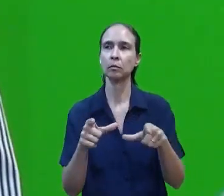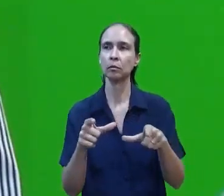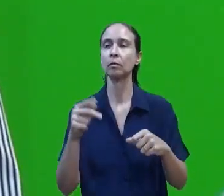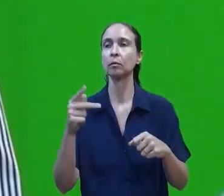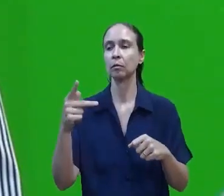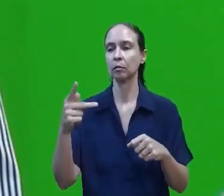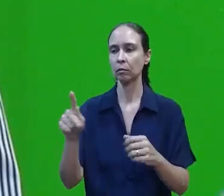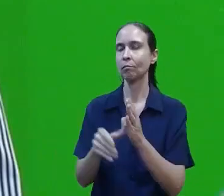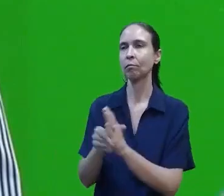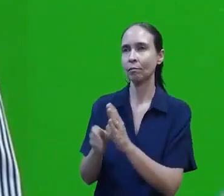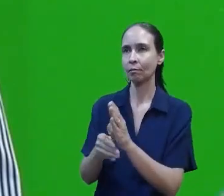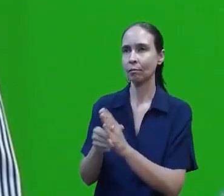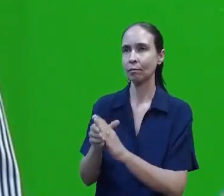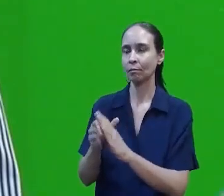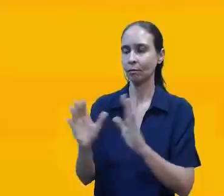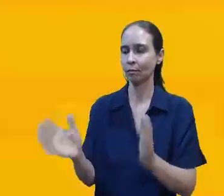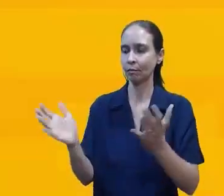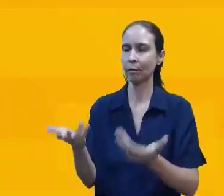produtor.